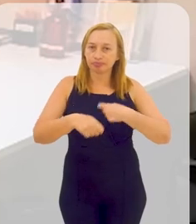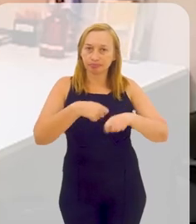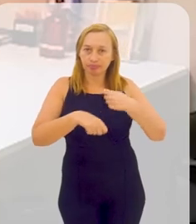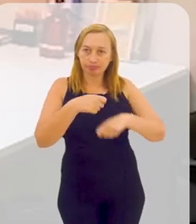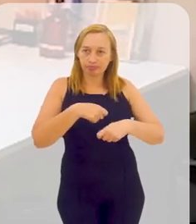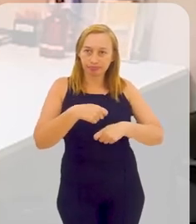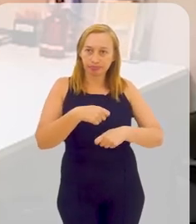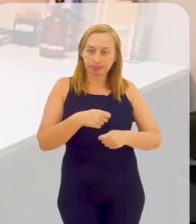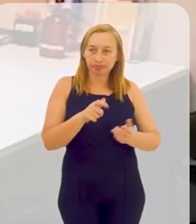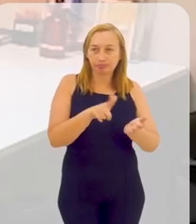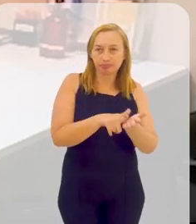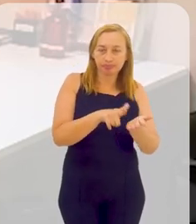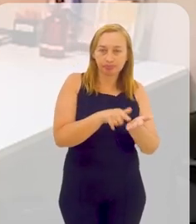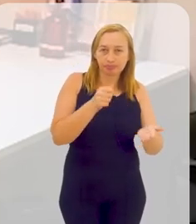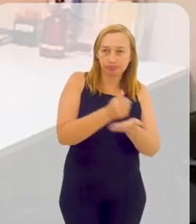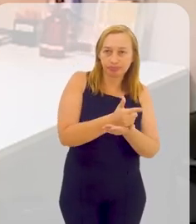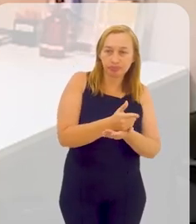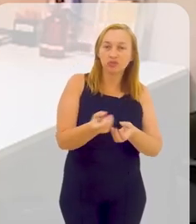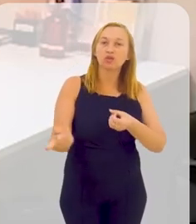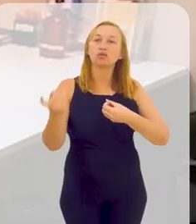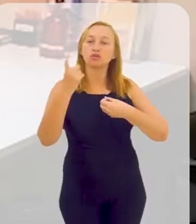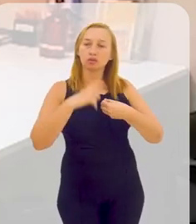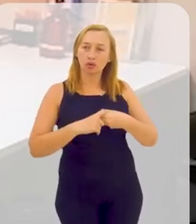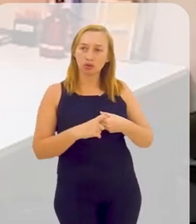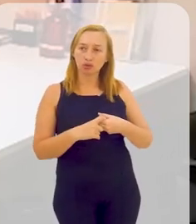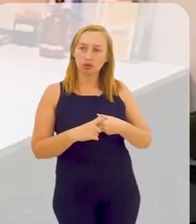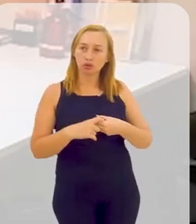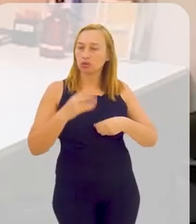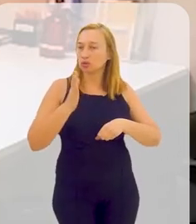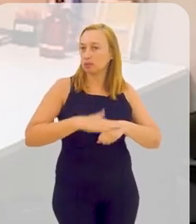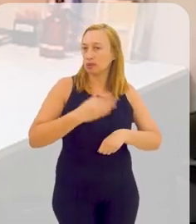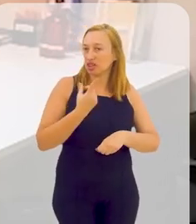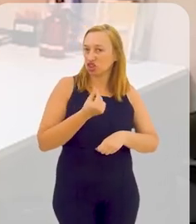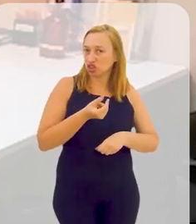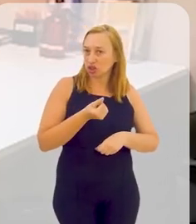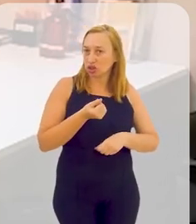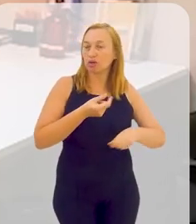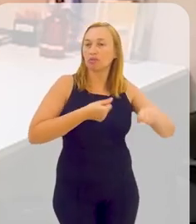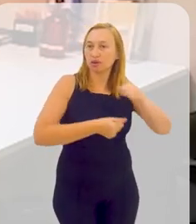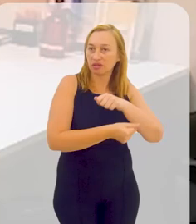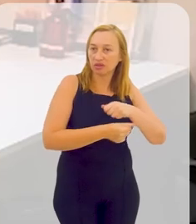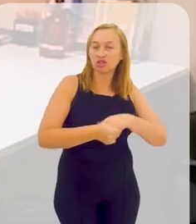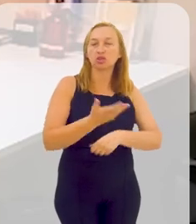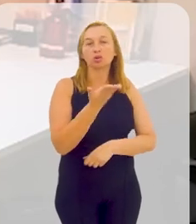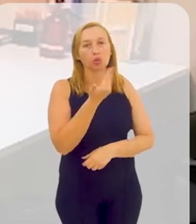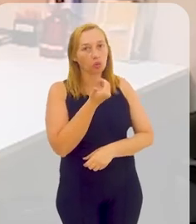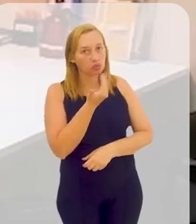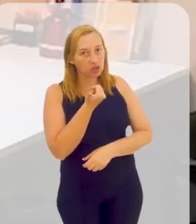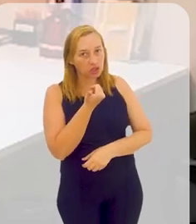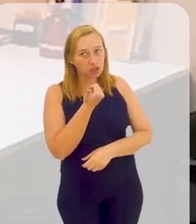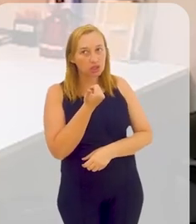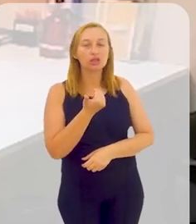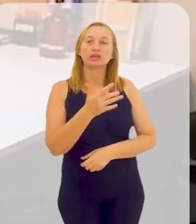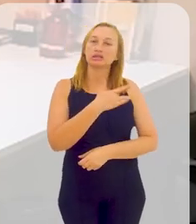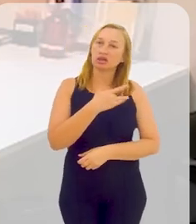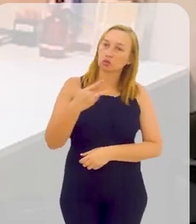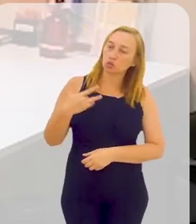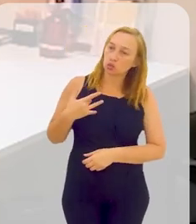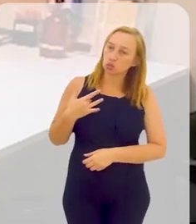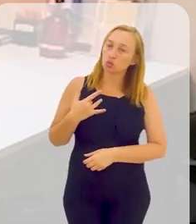economizar de conta de luz volta para ela como mais recurso para ela investir em alimentação